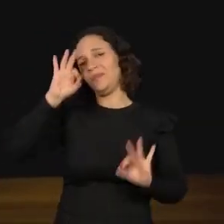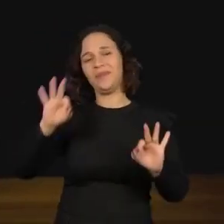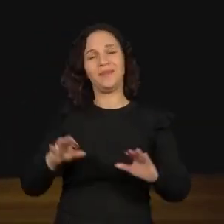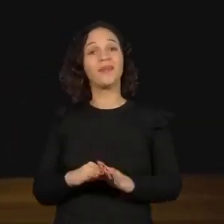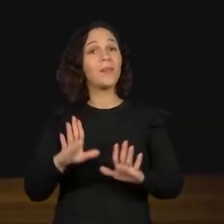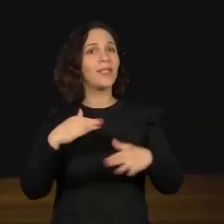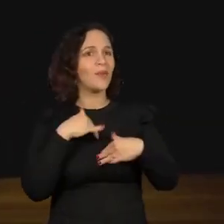dar um aviso para eles